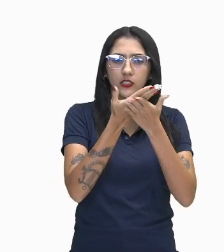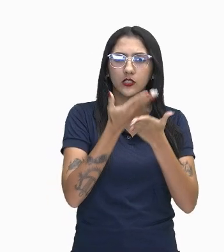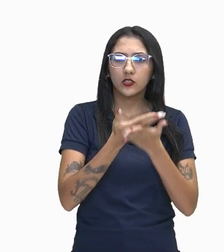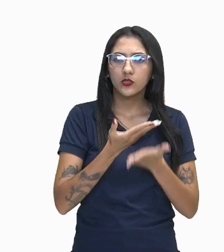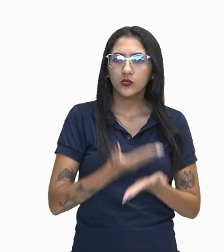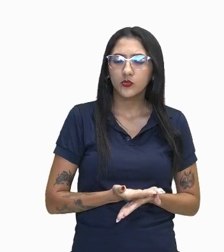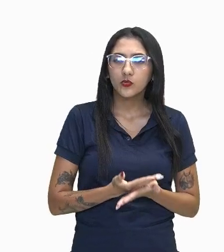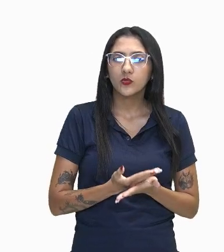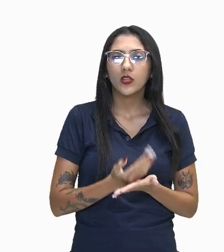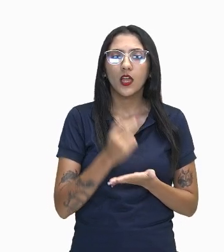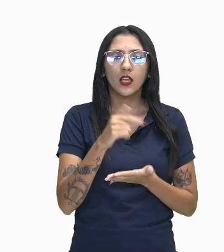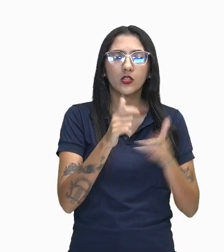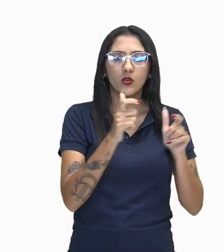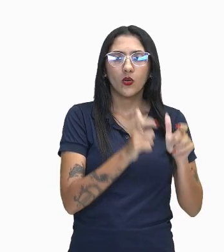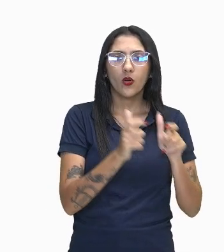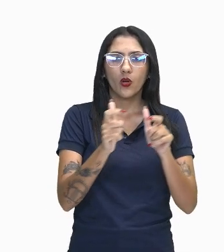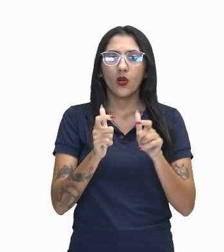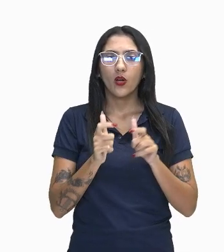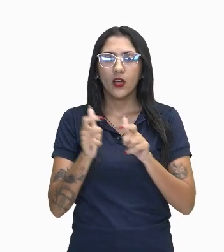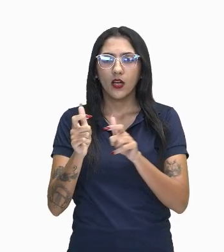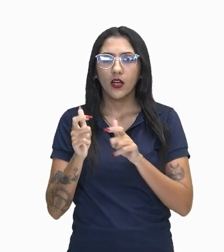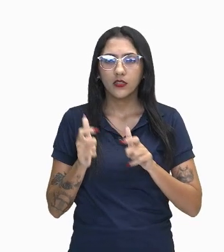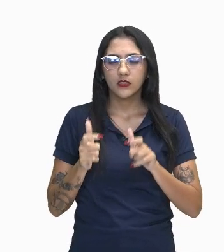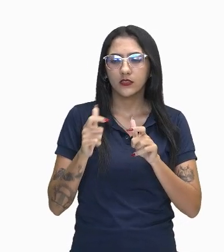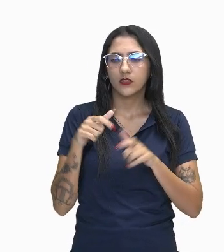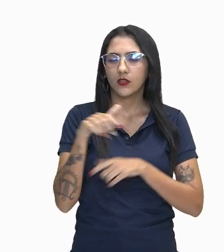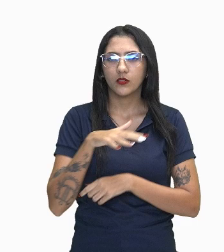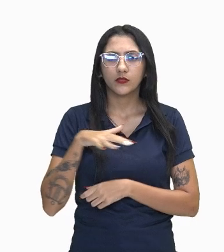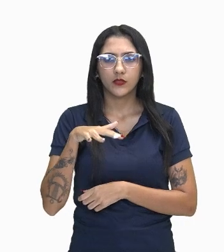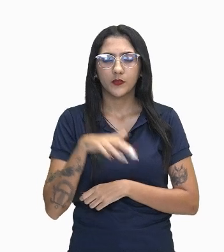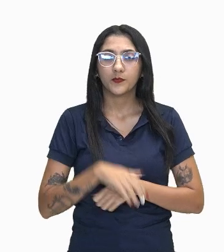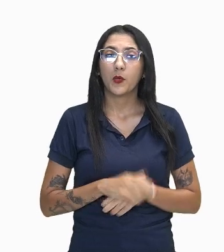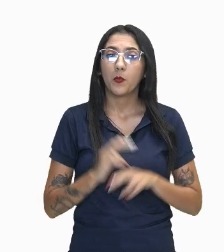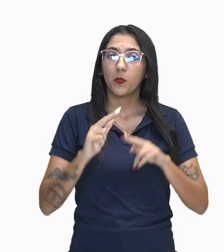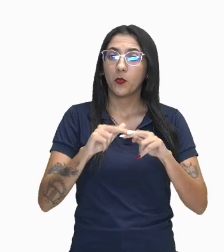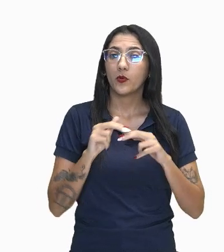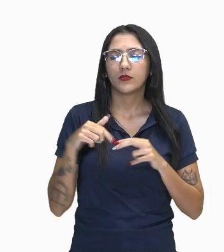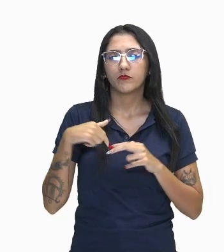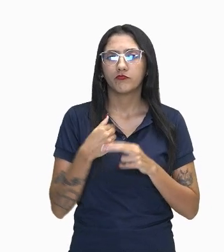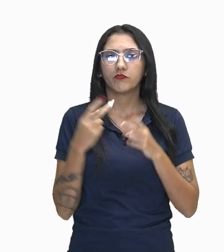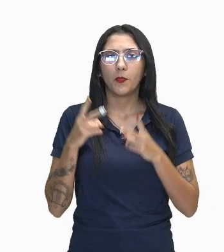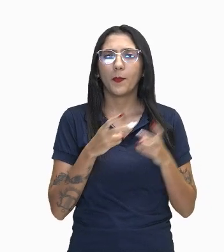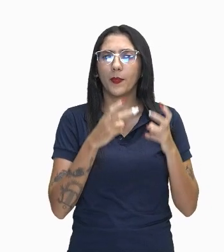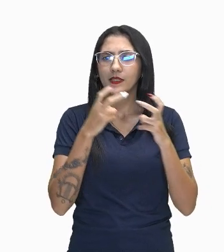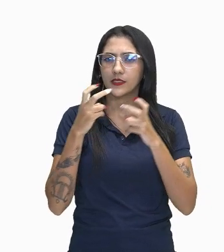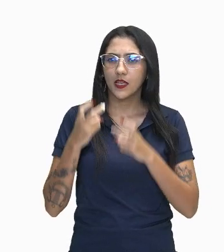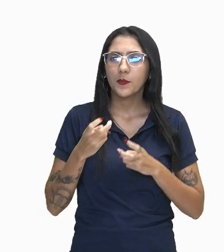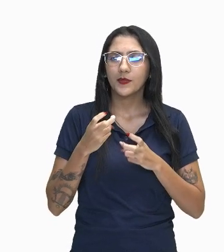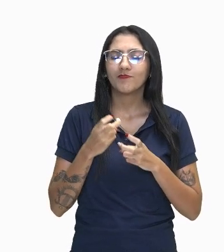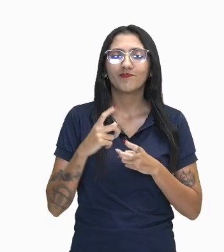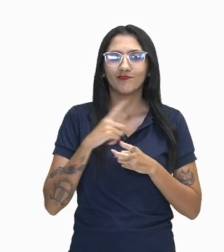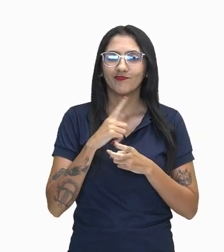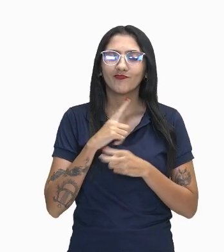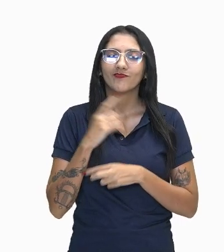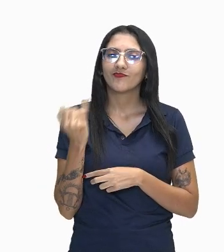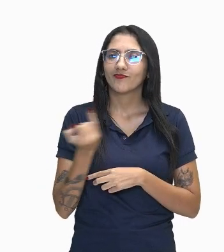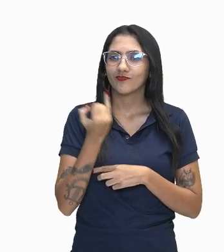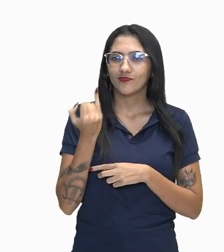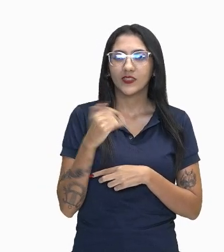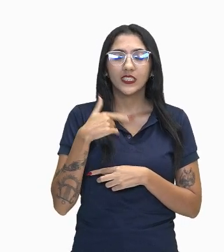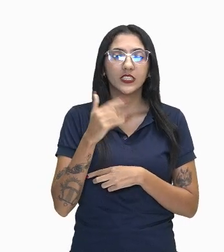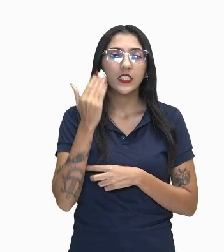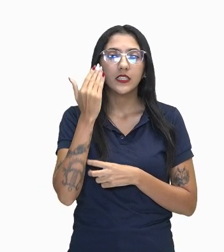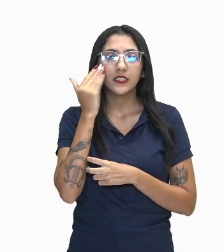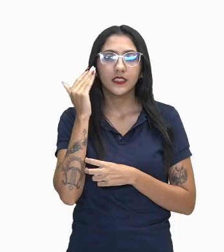sobre os espaços mais amplos, né? Então, a gente observa aí essa importância da